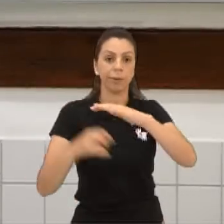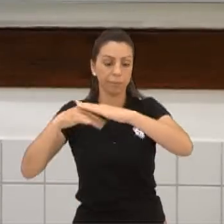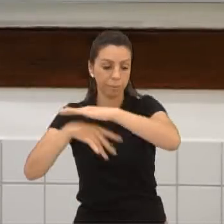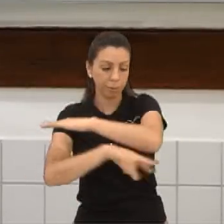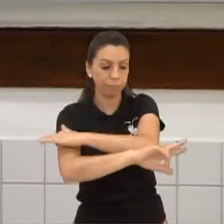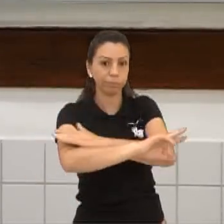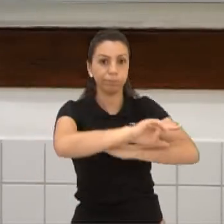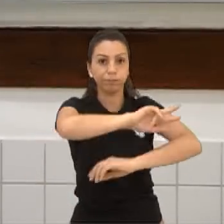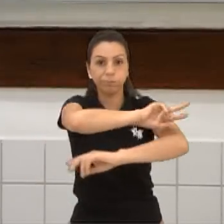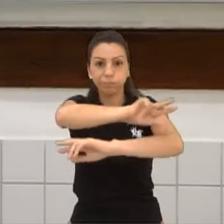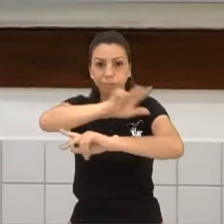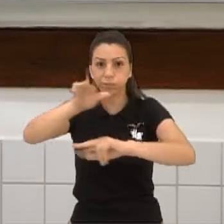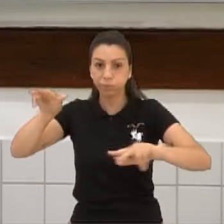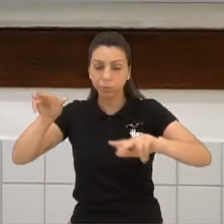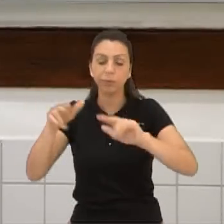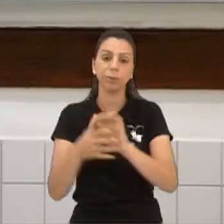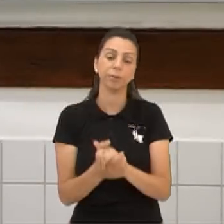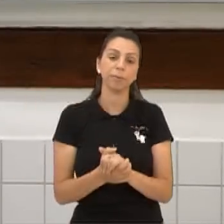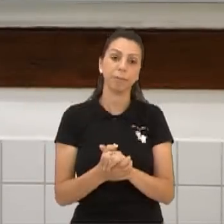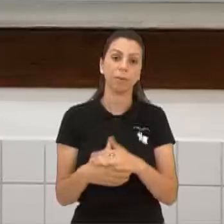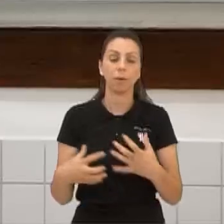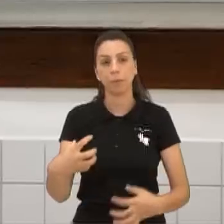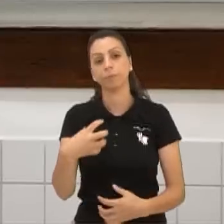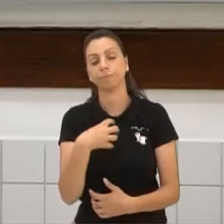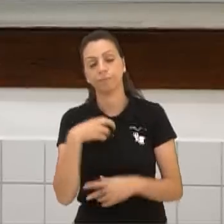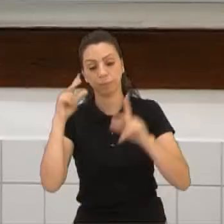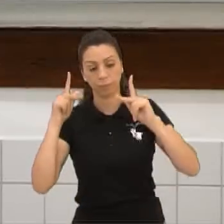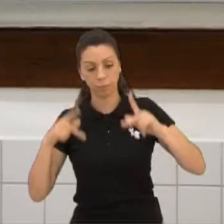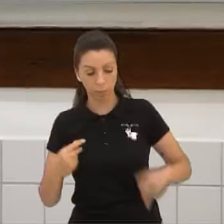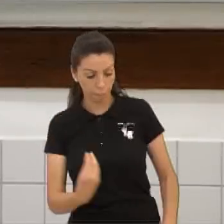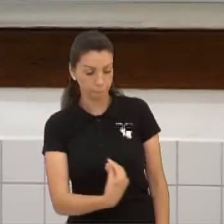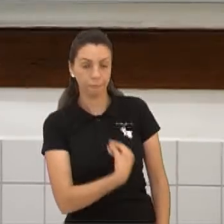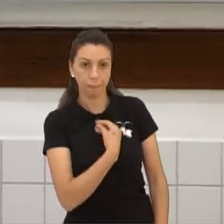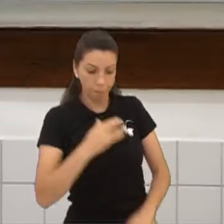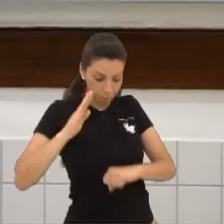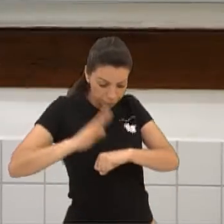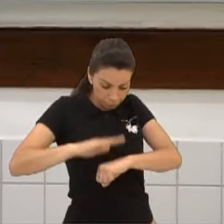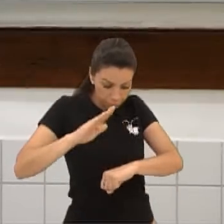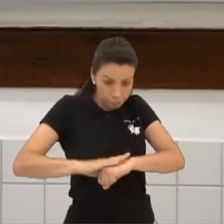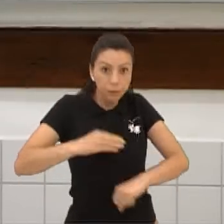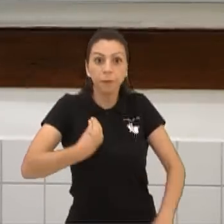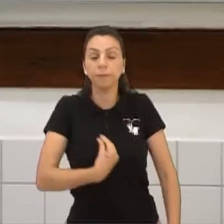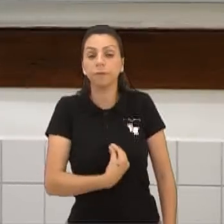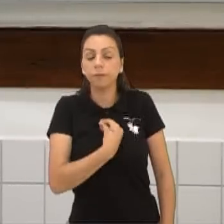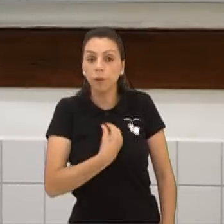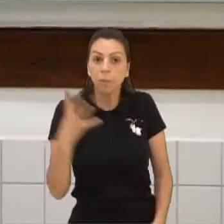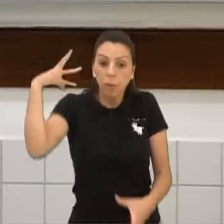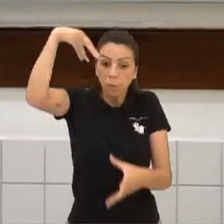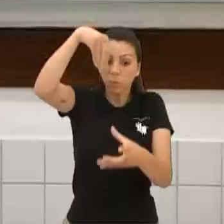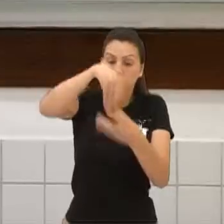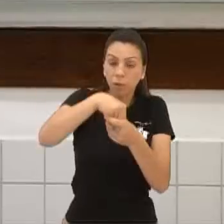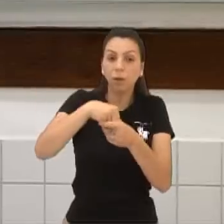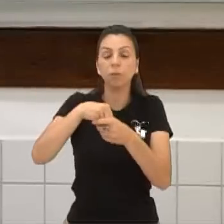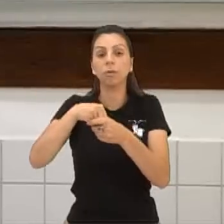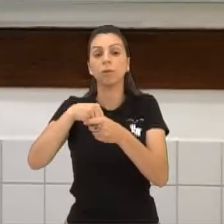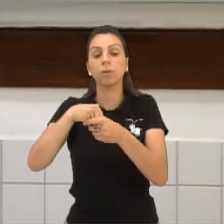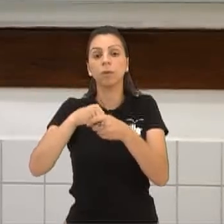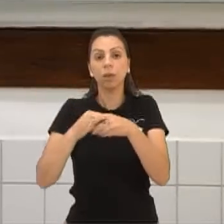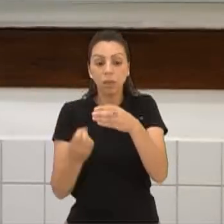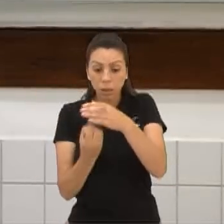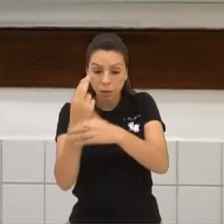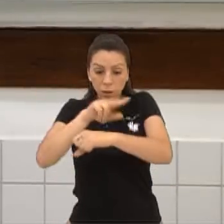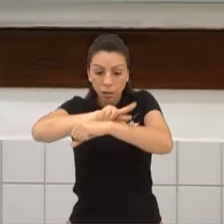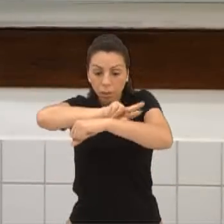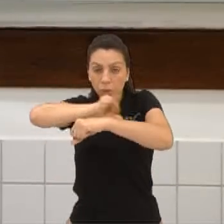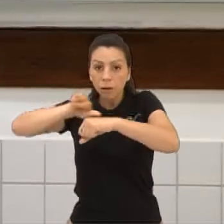biodiversidade. Lembrando que se eu sou um ser vivo e estou dentro desse ecossistema, eu também sou